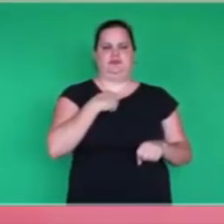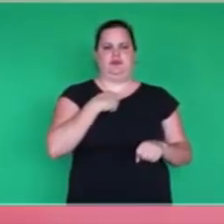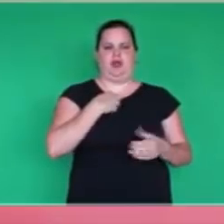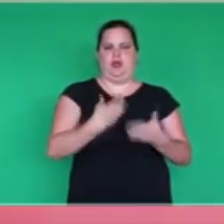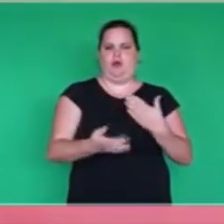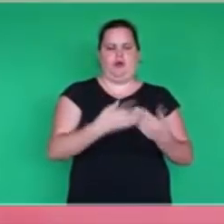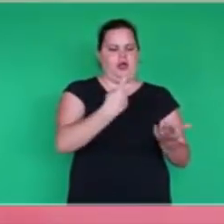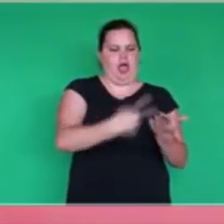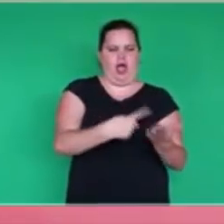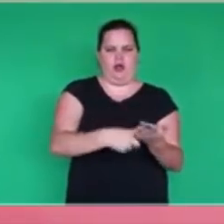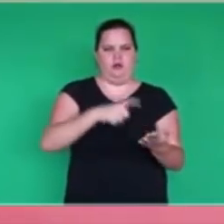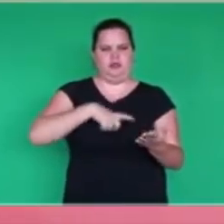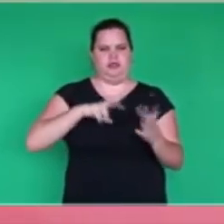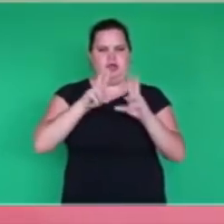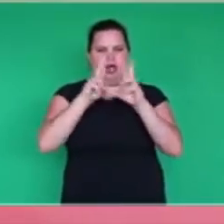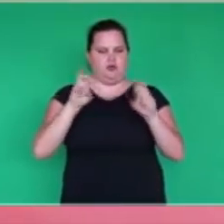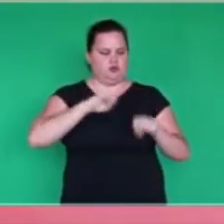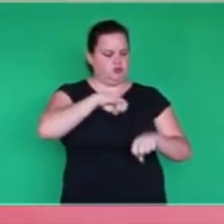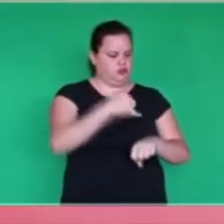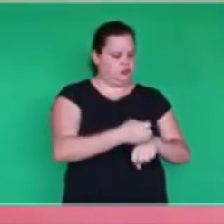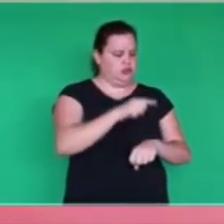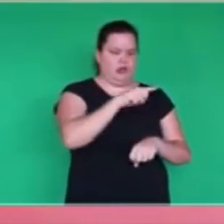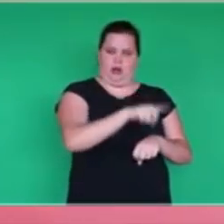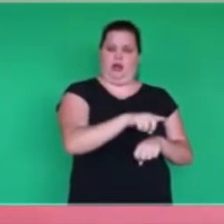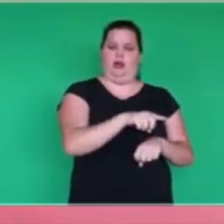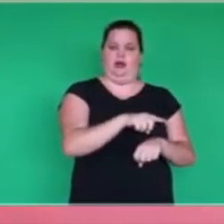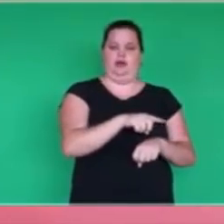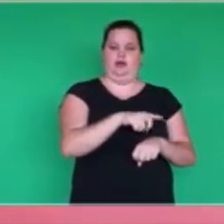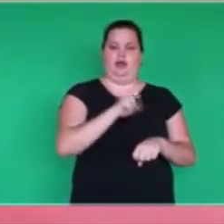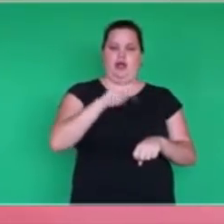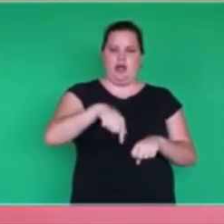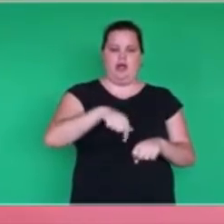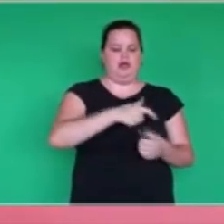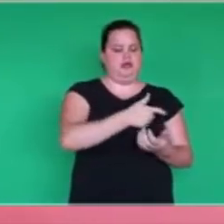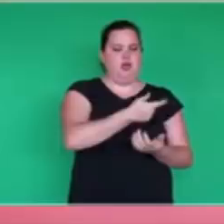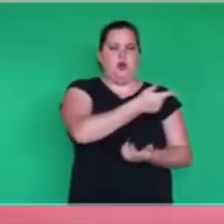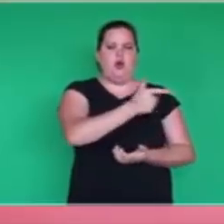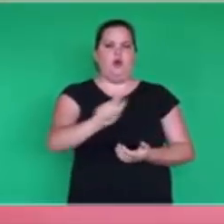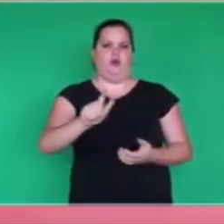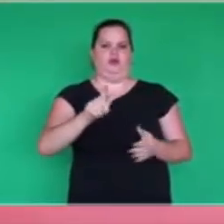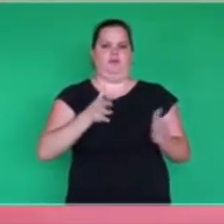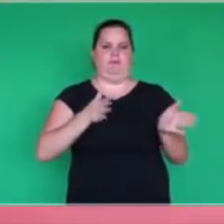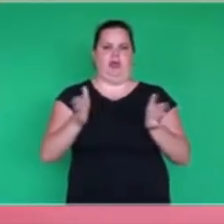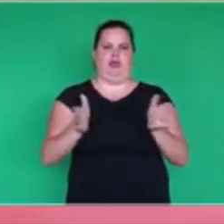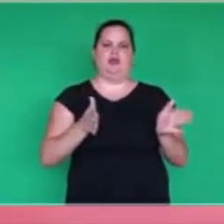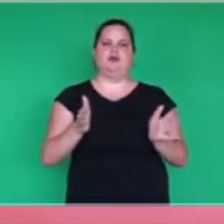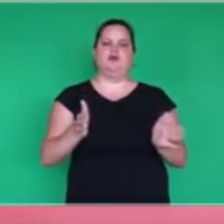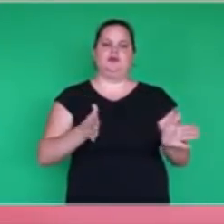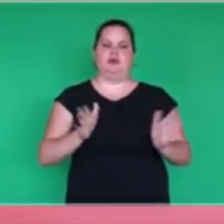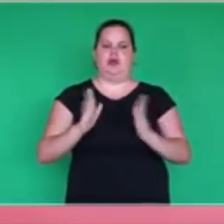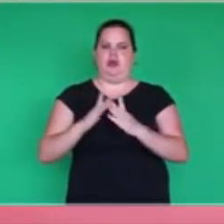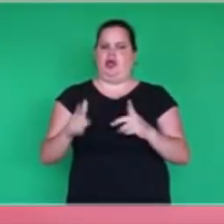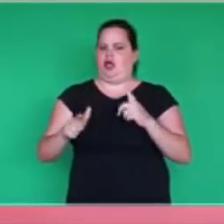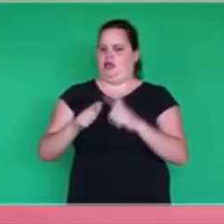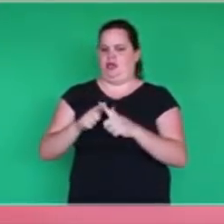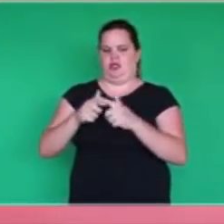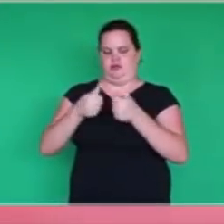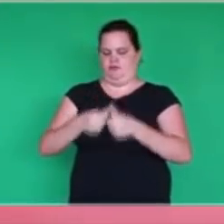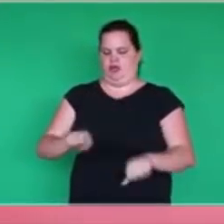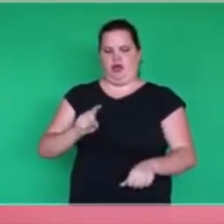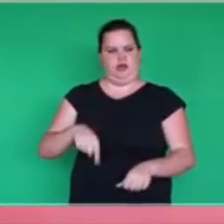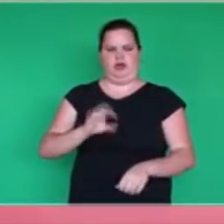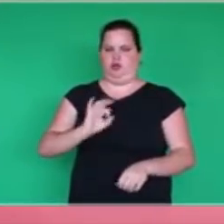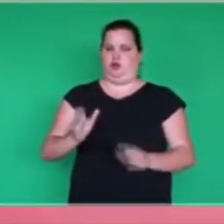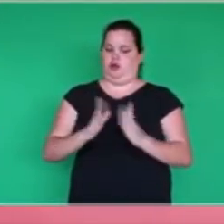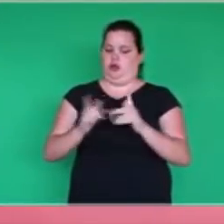surgir sobre Jerusalém será em épocas onde a igreja não estará mais